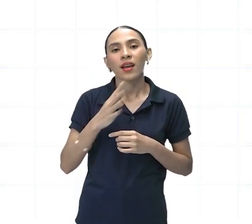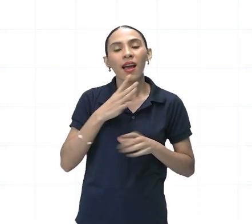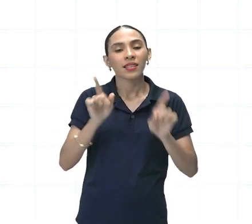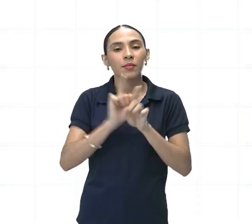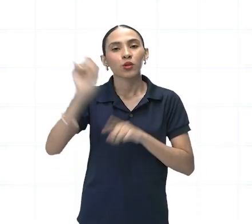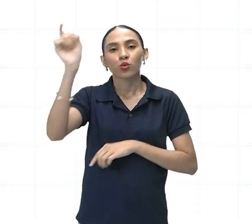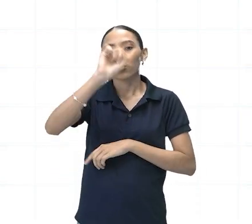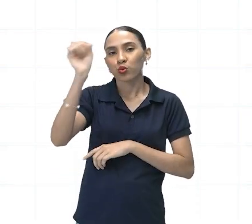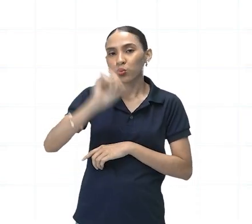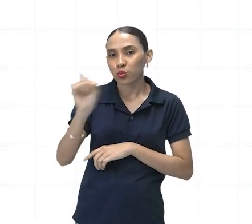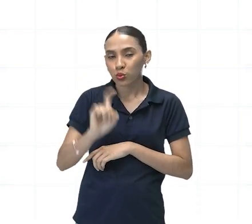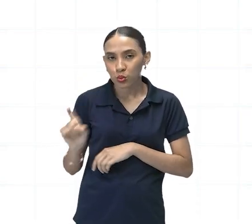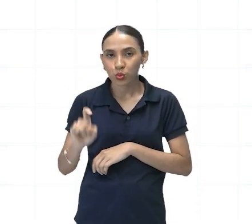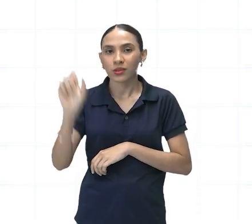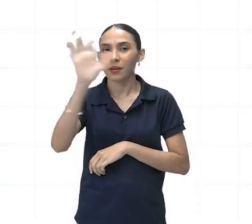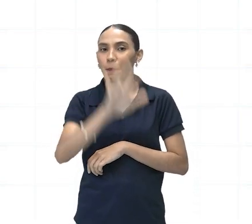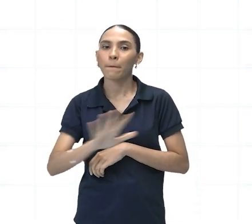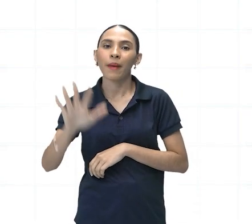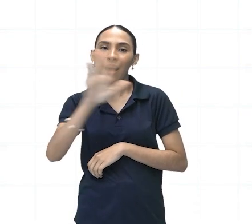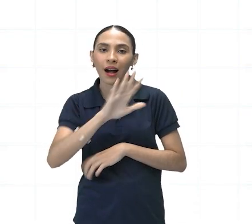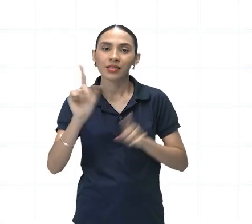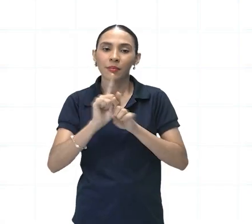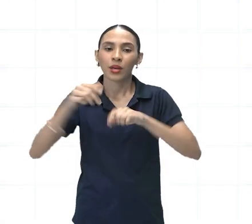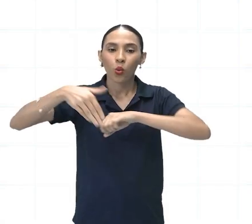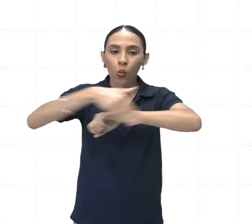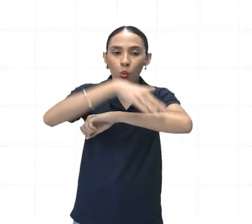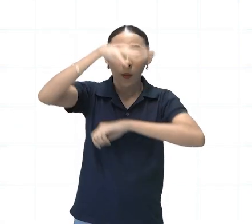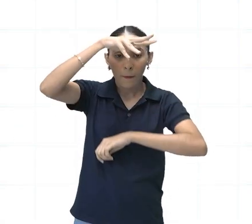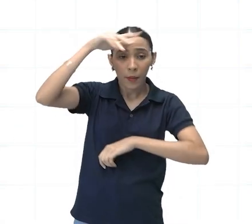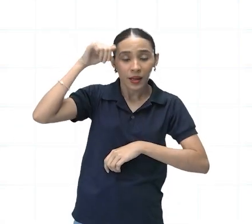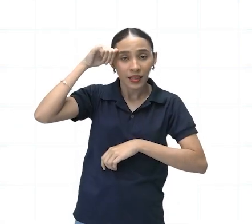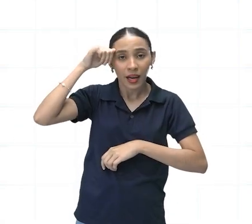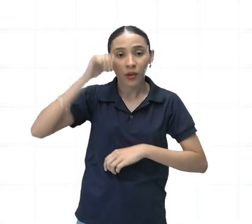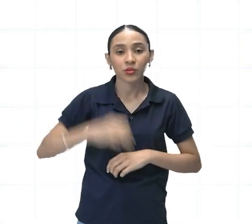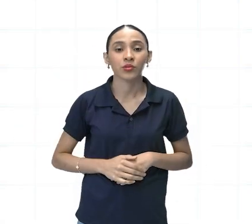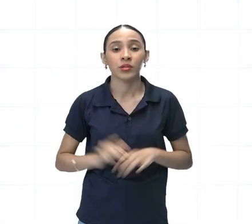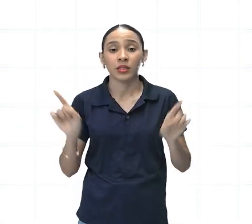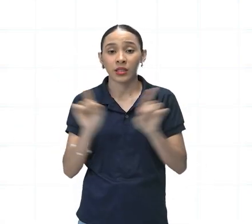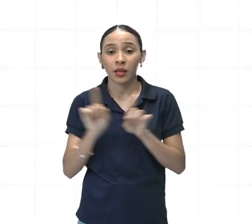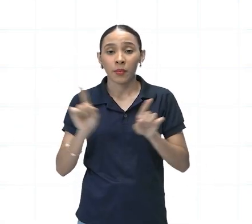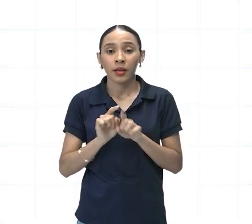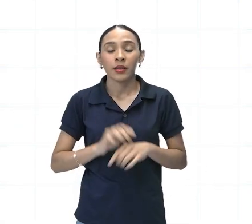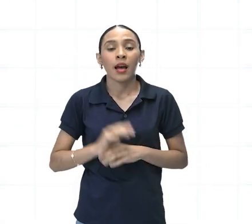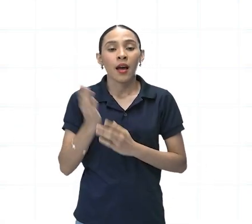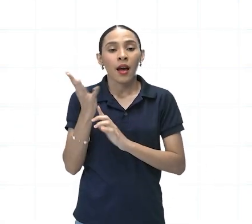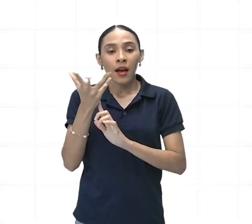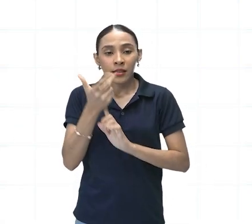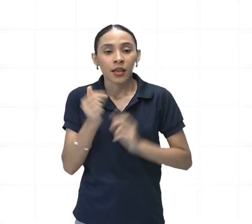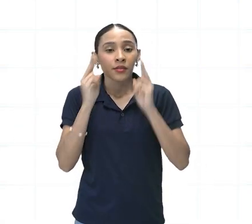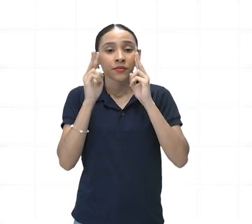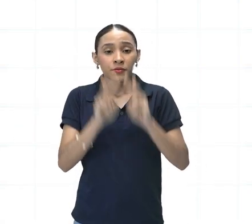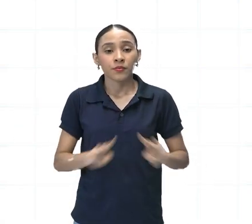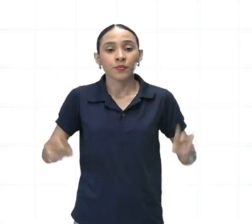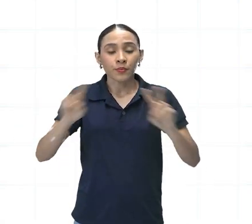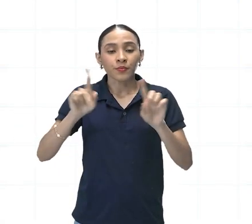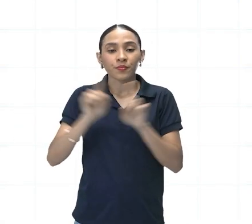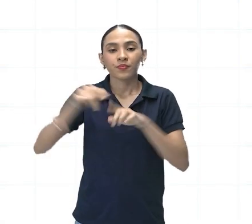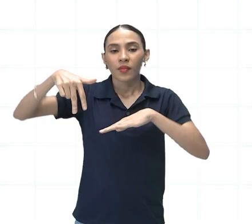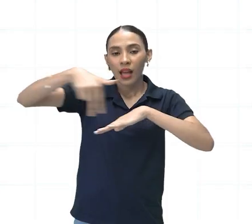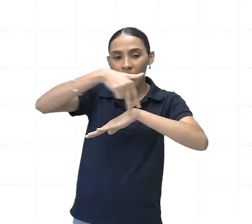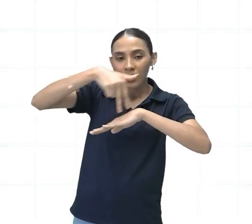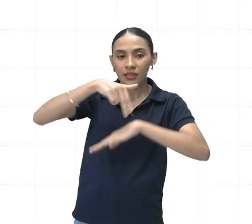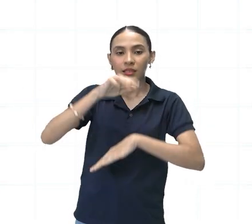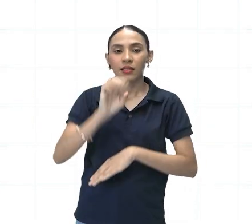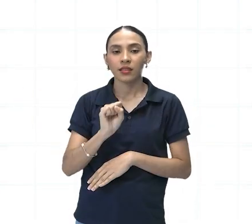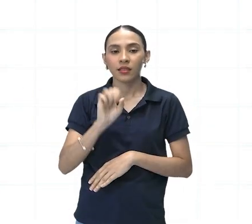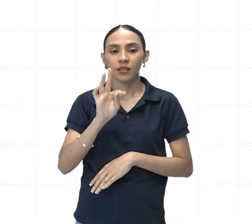vocês viram ali no grafite numa das ruas de Manaus, no viaduto, que são artes visuais, e o street dance, que